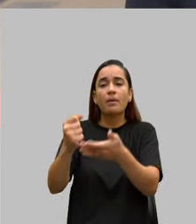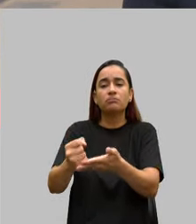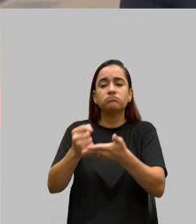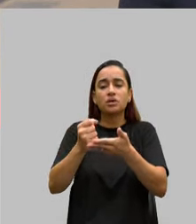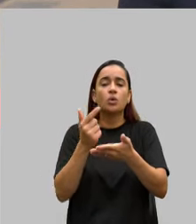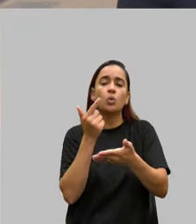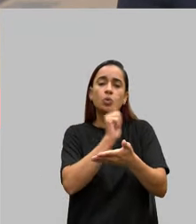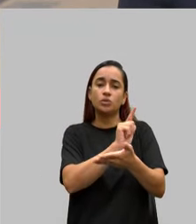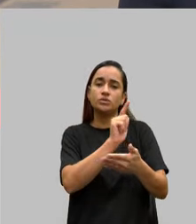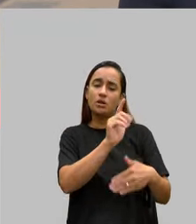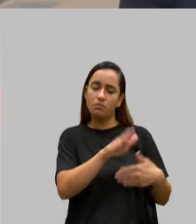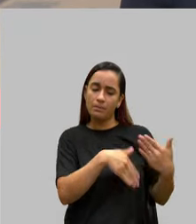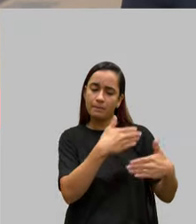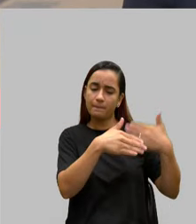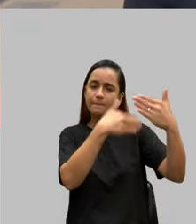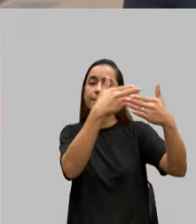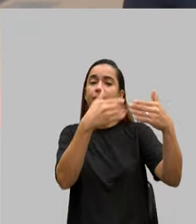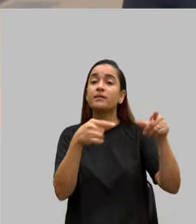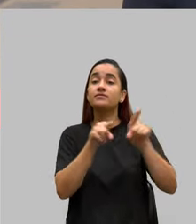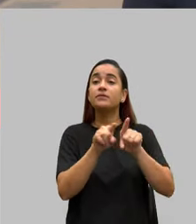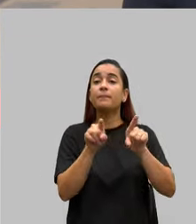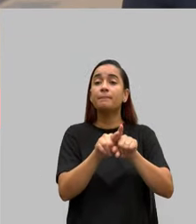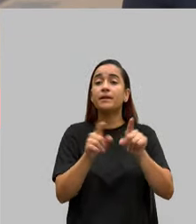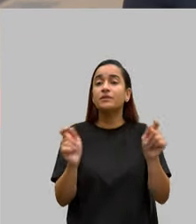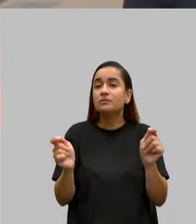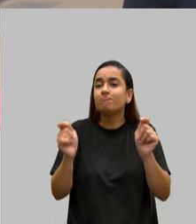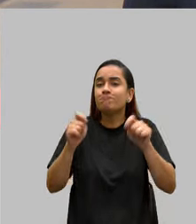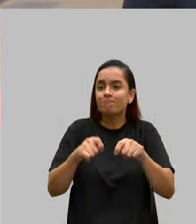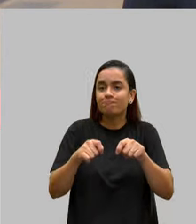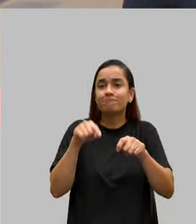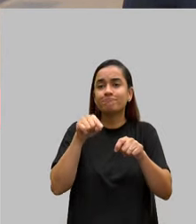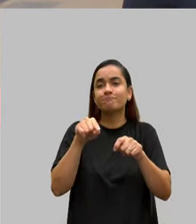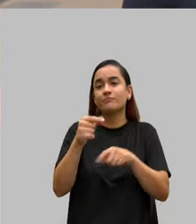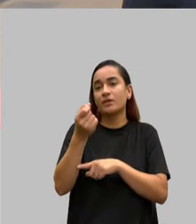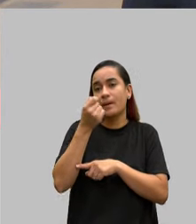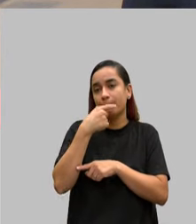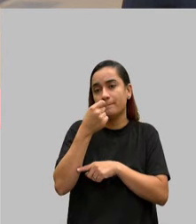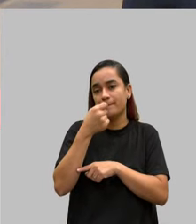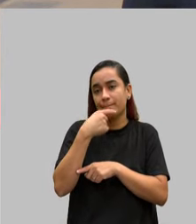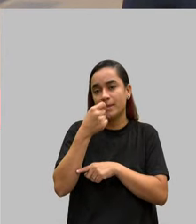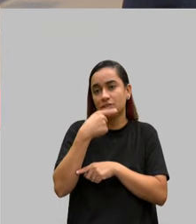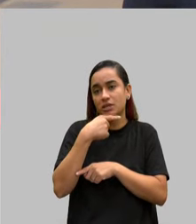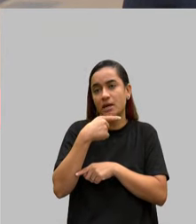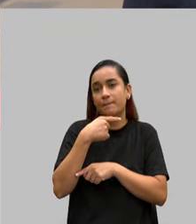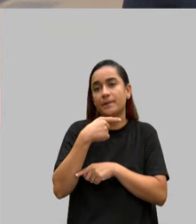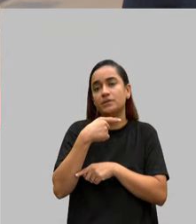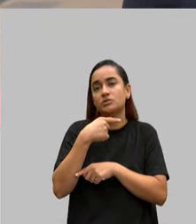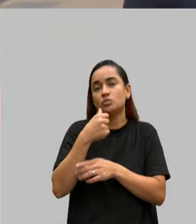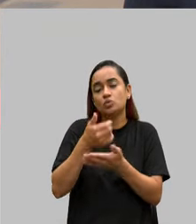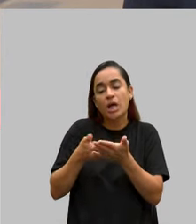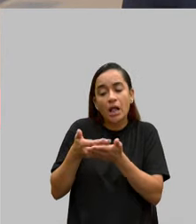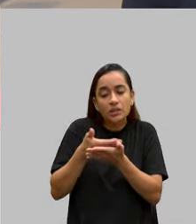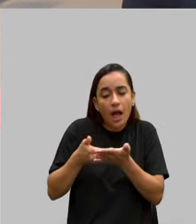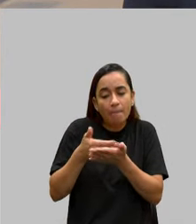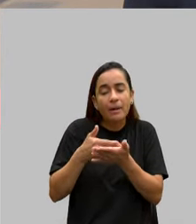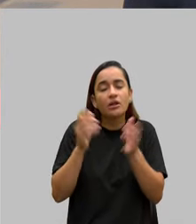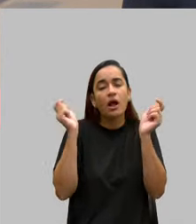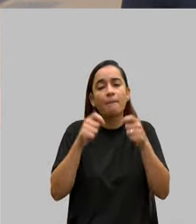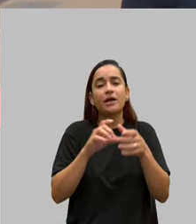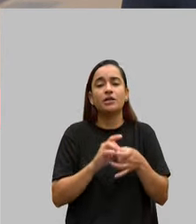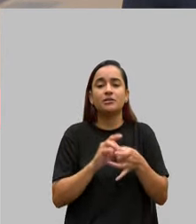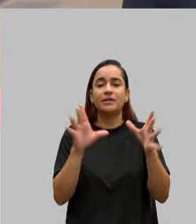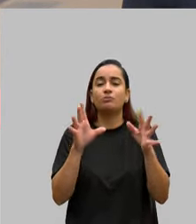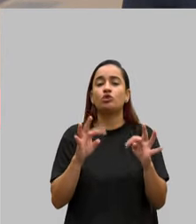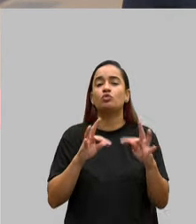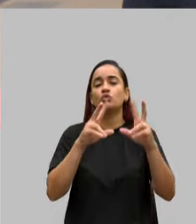avançar e tornar a essa medicação eh eh disponível para todas as pessoas